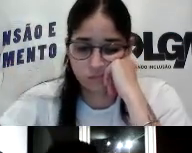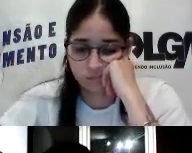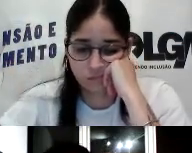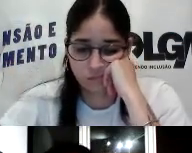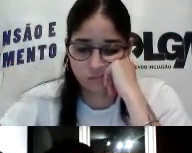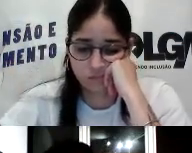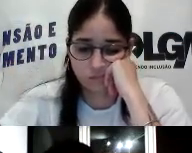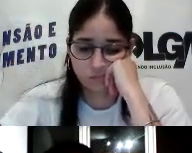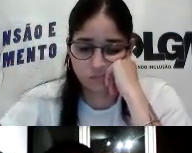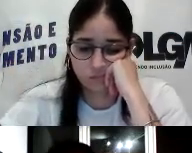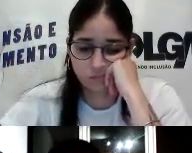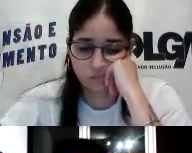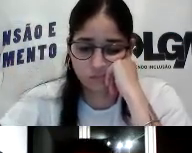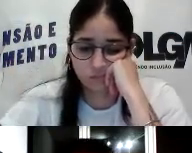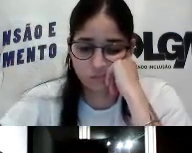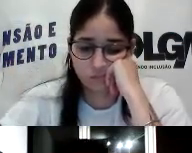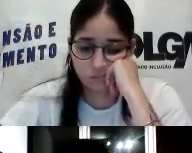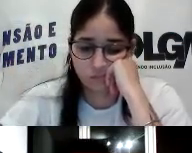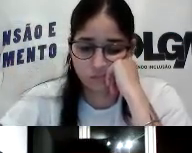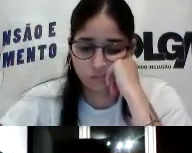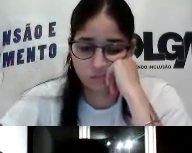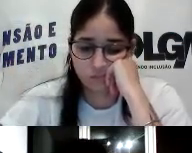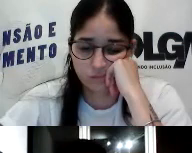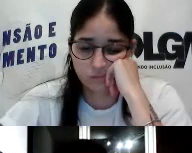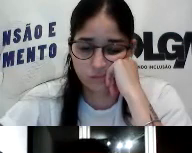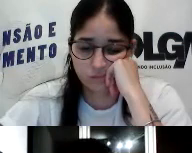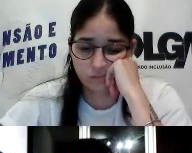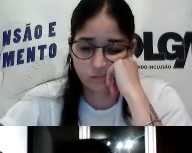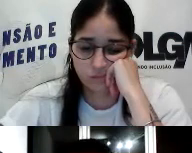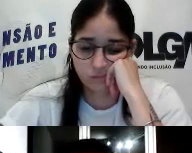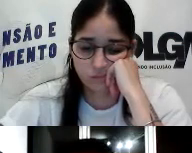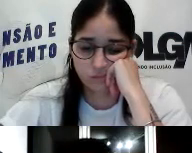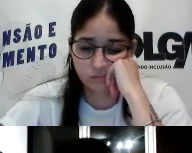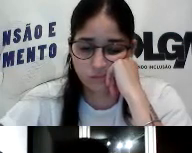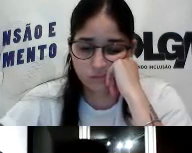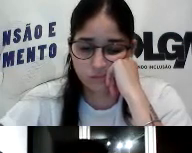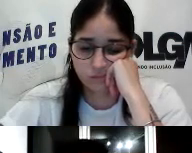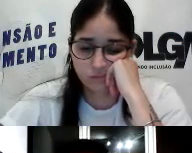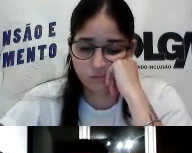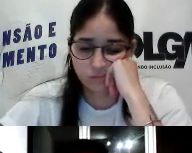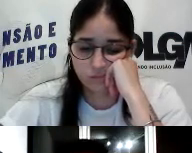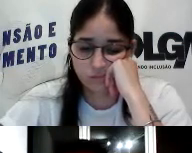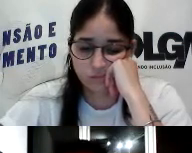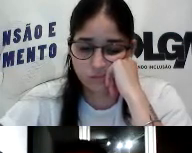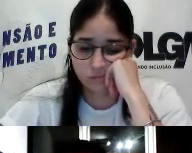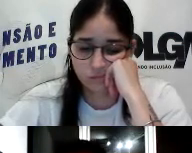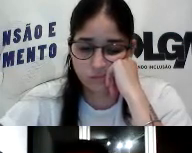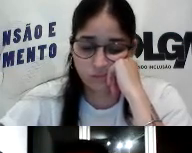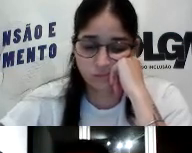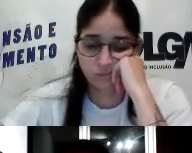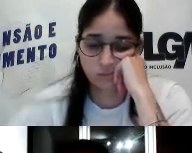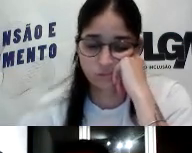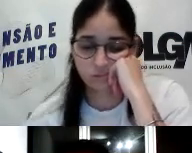todos esses profissionais que foram passando, físio, fono, TO, oftalmo, cardio, enfim, a enfermagem que foi fazer a coleta, todos